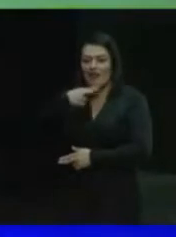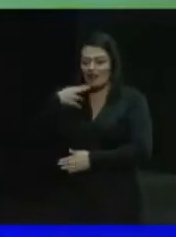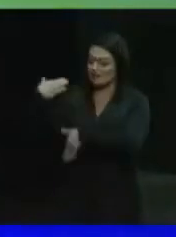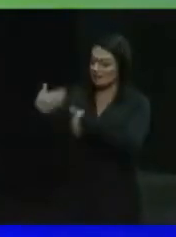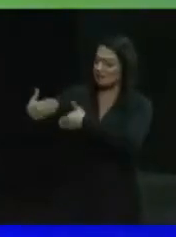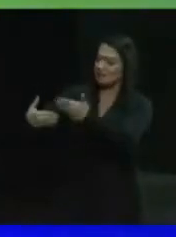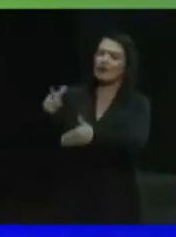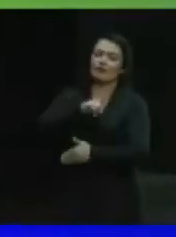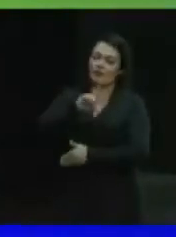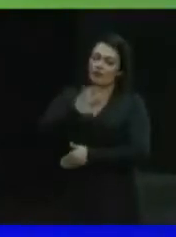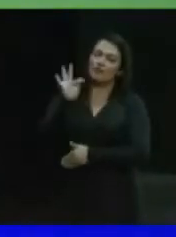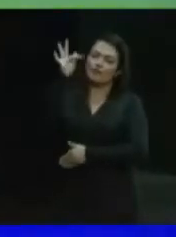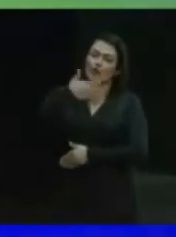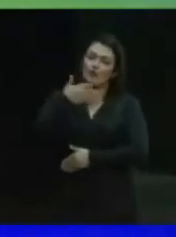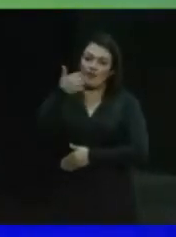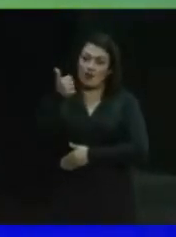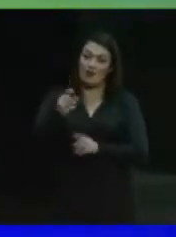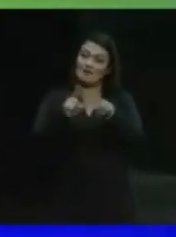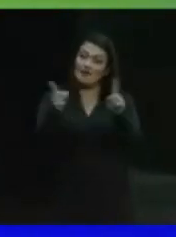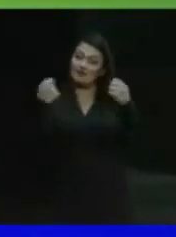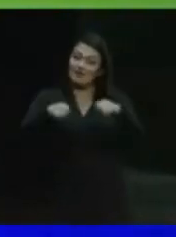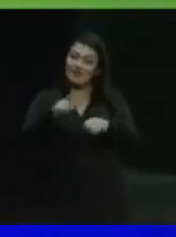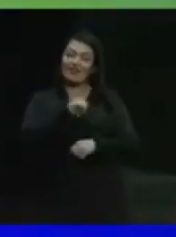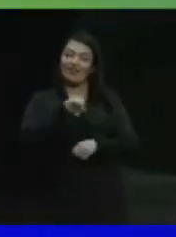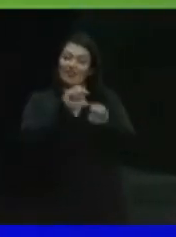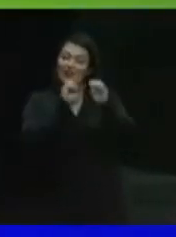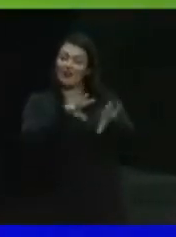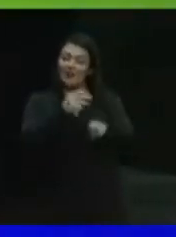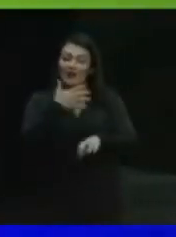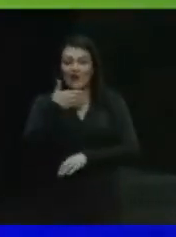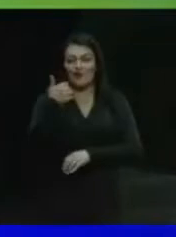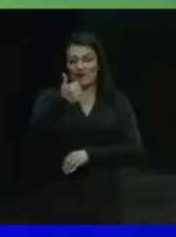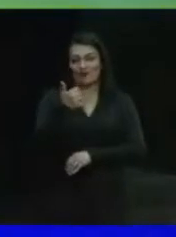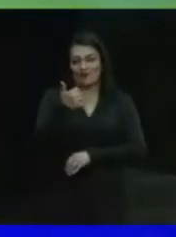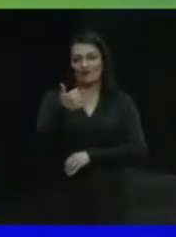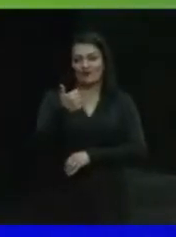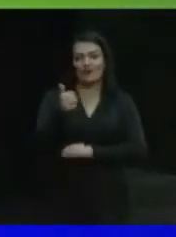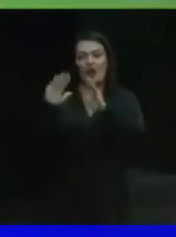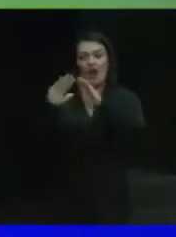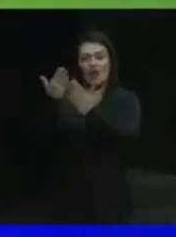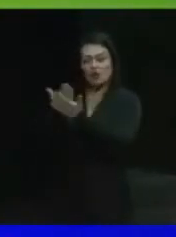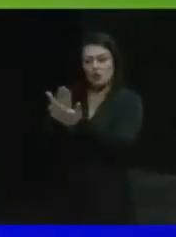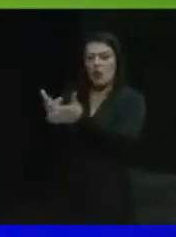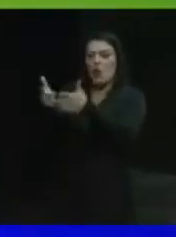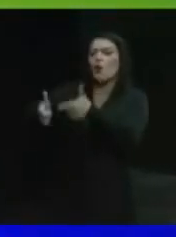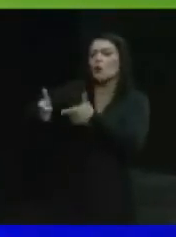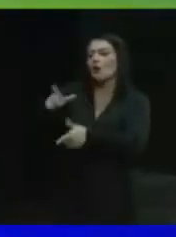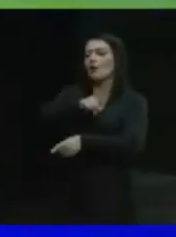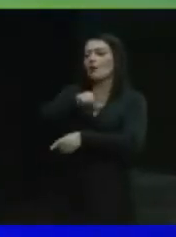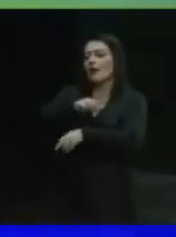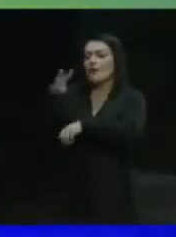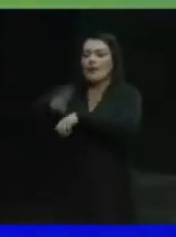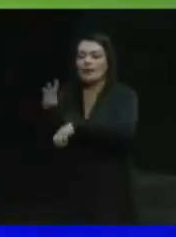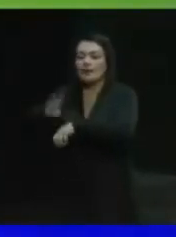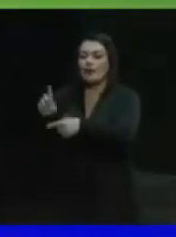melhor. E isso depende da educação. A escola deve ser um lugar para matemática,